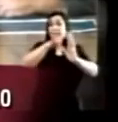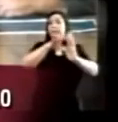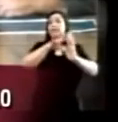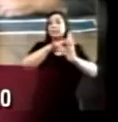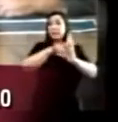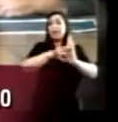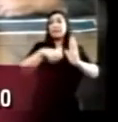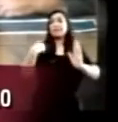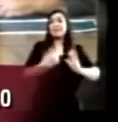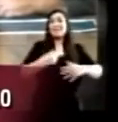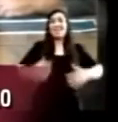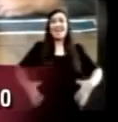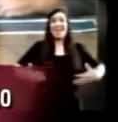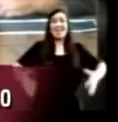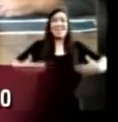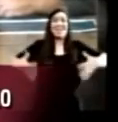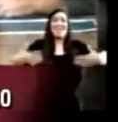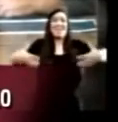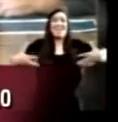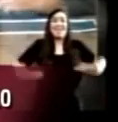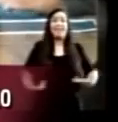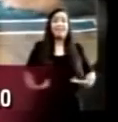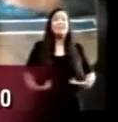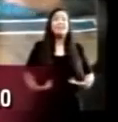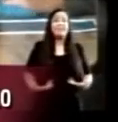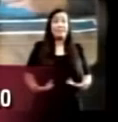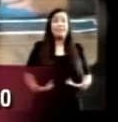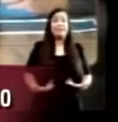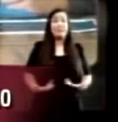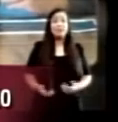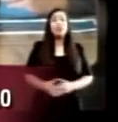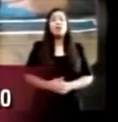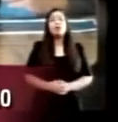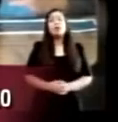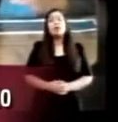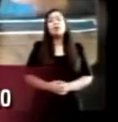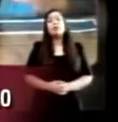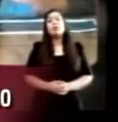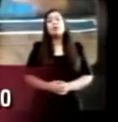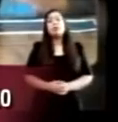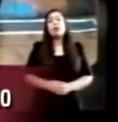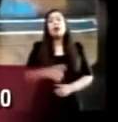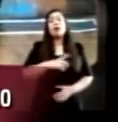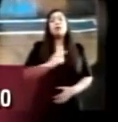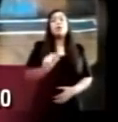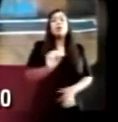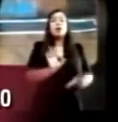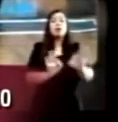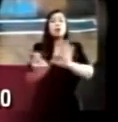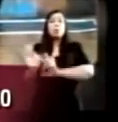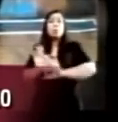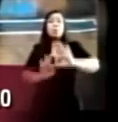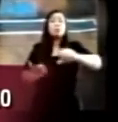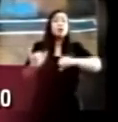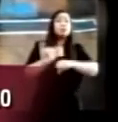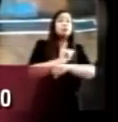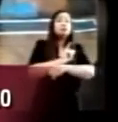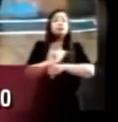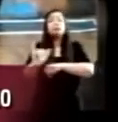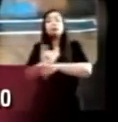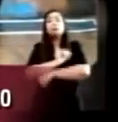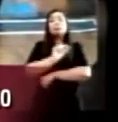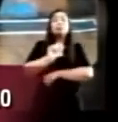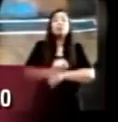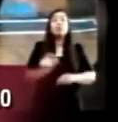nos deixando animado cada dia mais. Nós chegamos, o comitê, até a montar uma estratégia